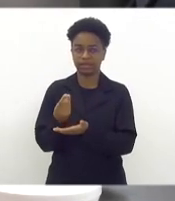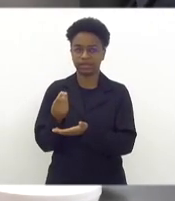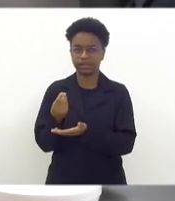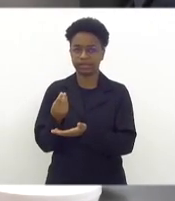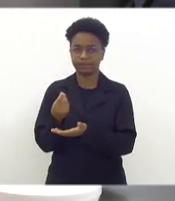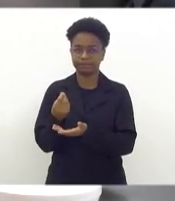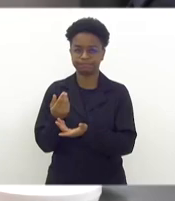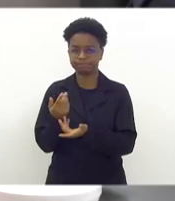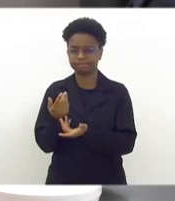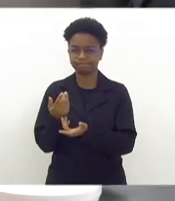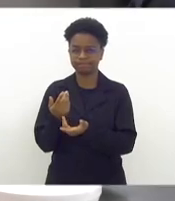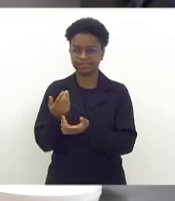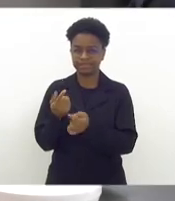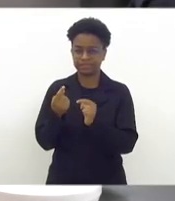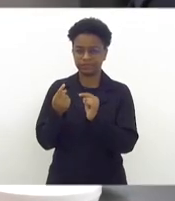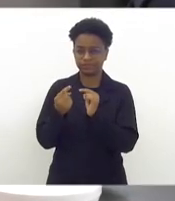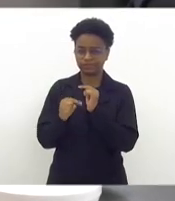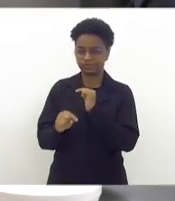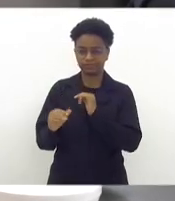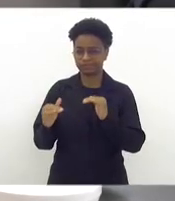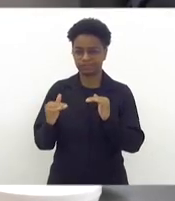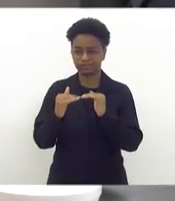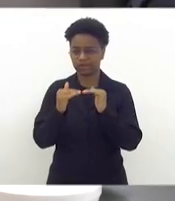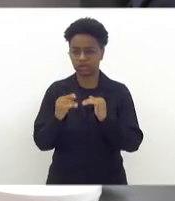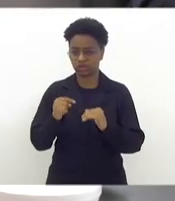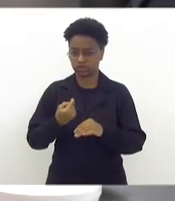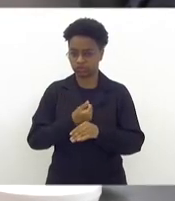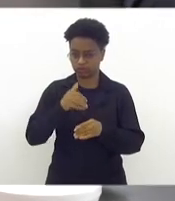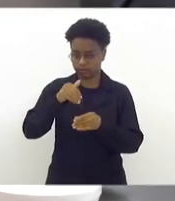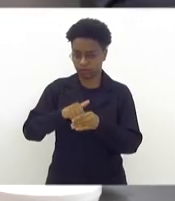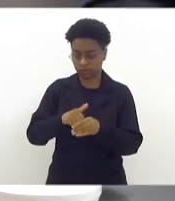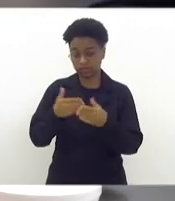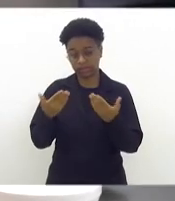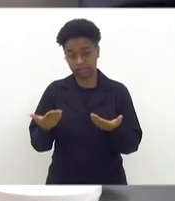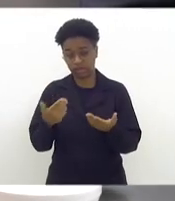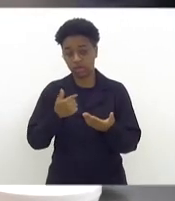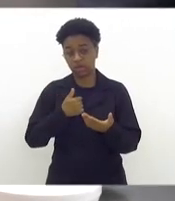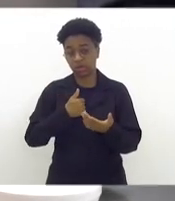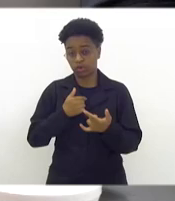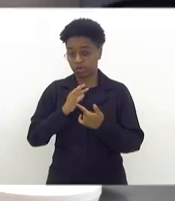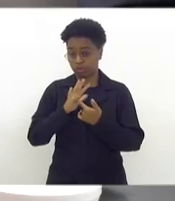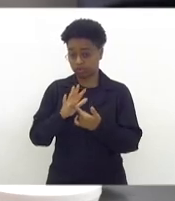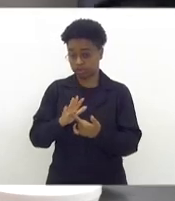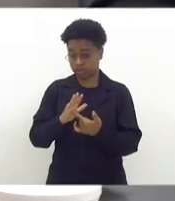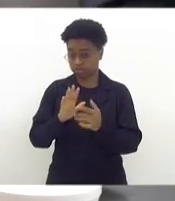não guardando coerência nos nossos votos. Então, eu só estou levantando a